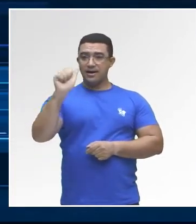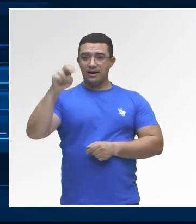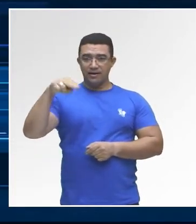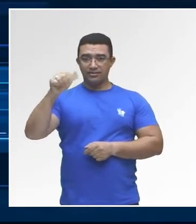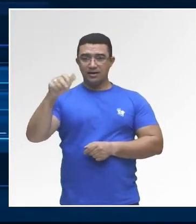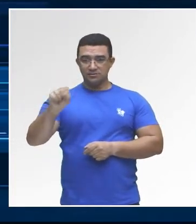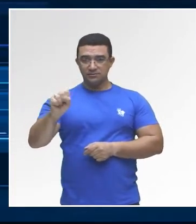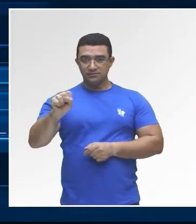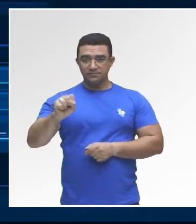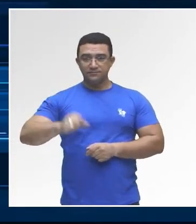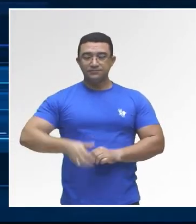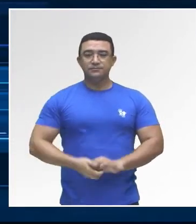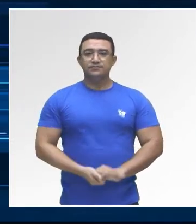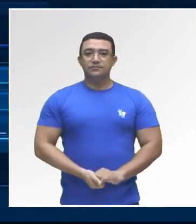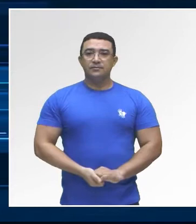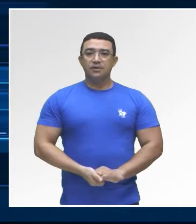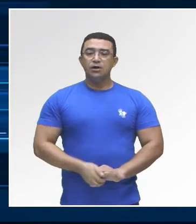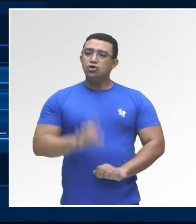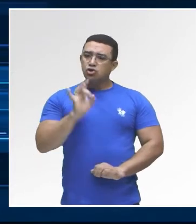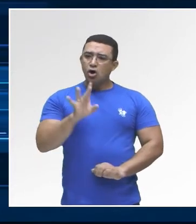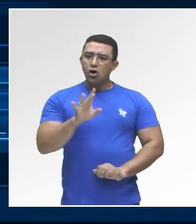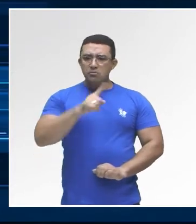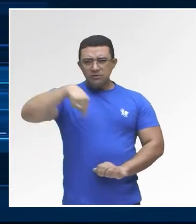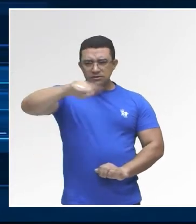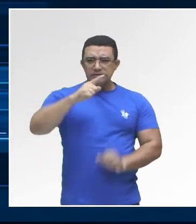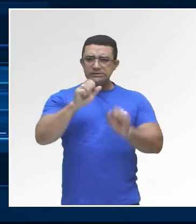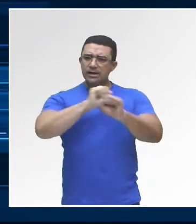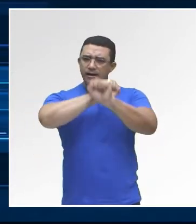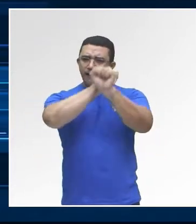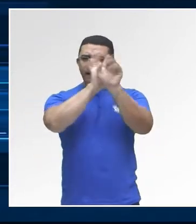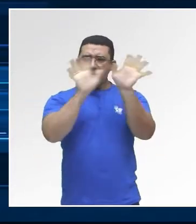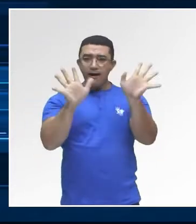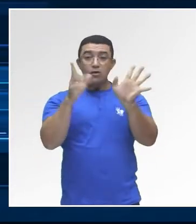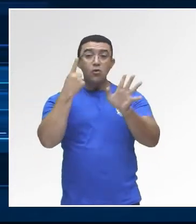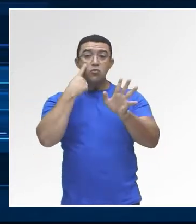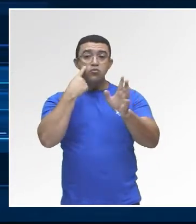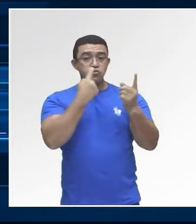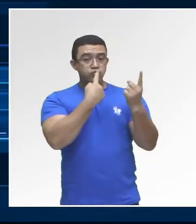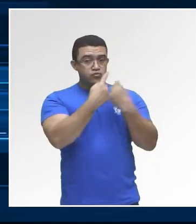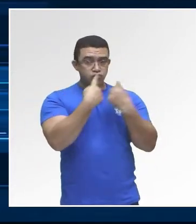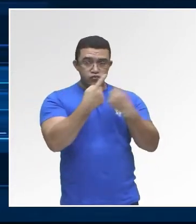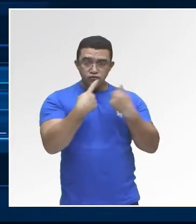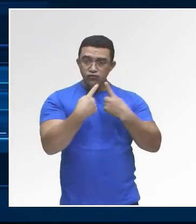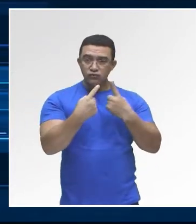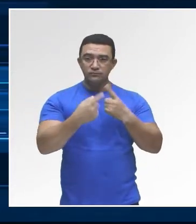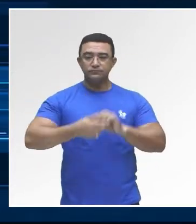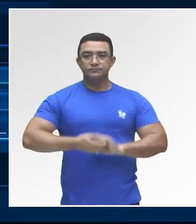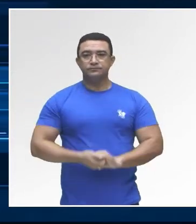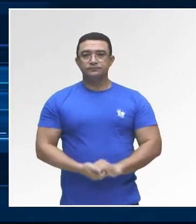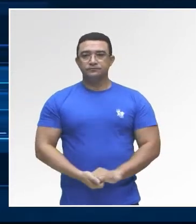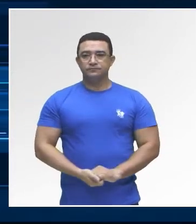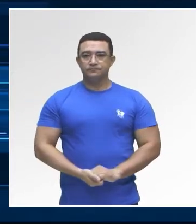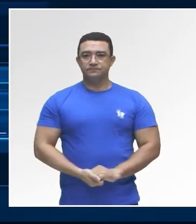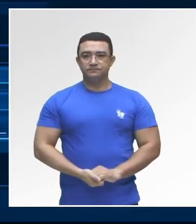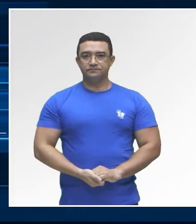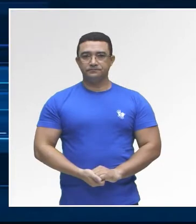bem? Então, só para deixar isso bem claro para vocês, acompanhem comigo na